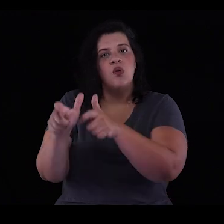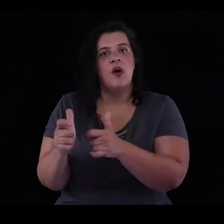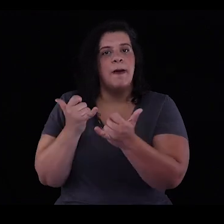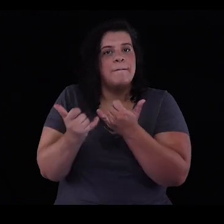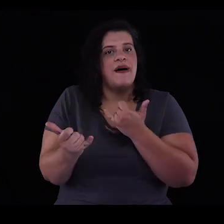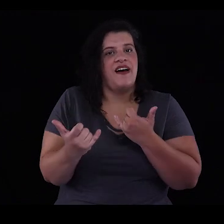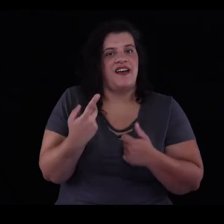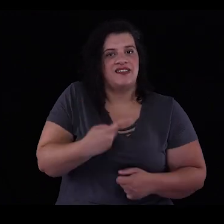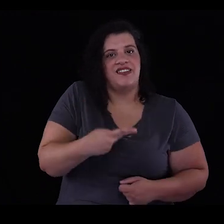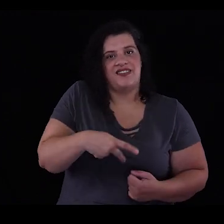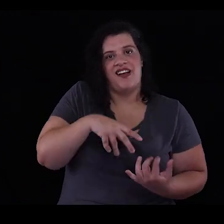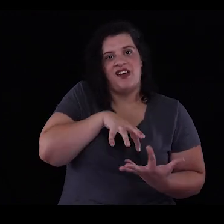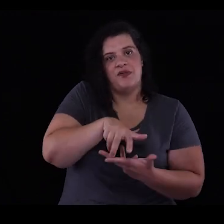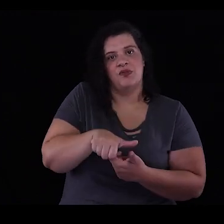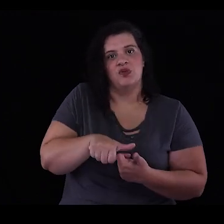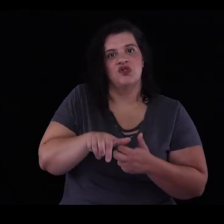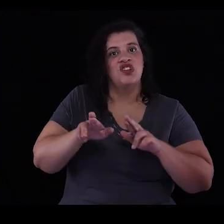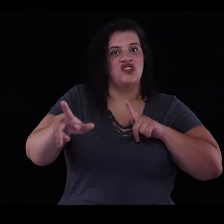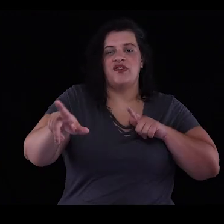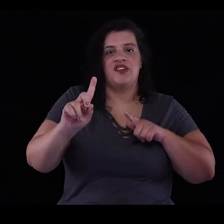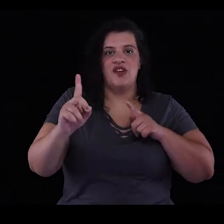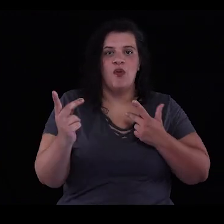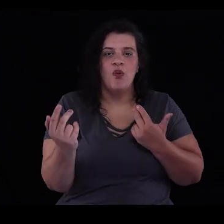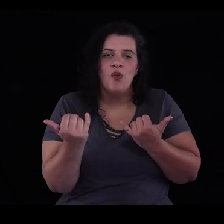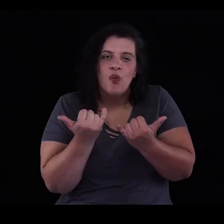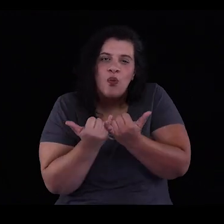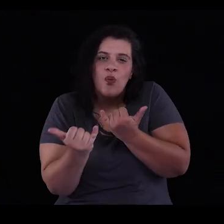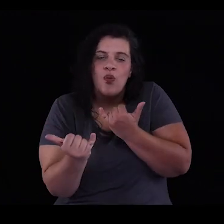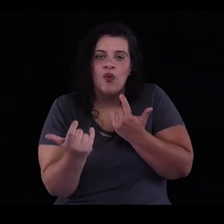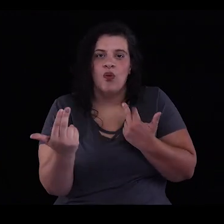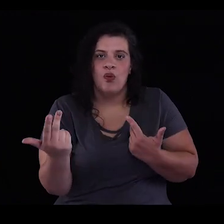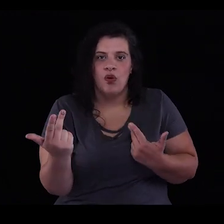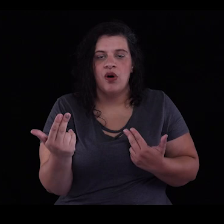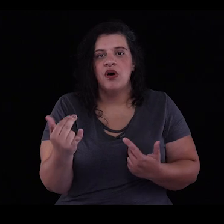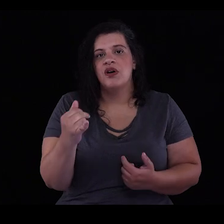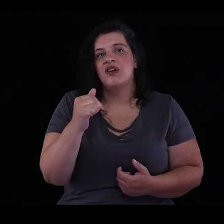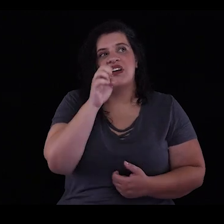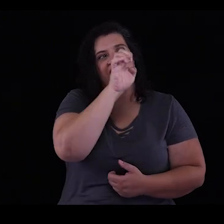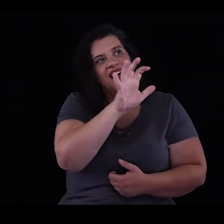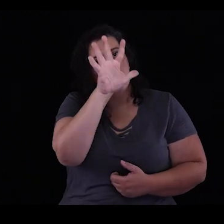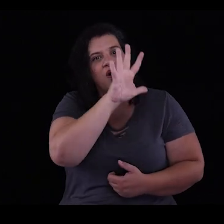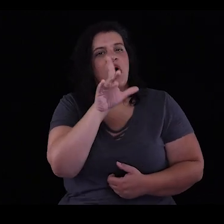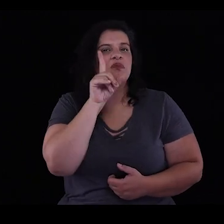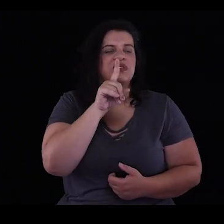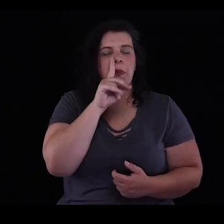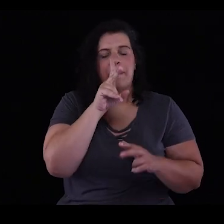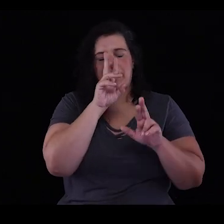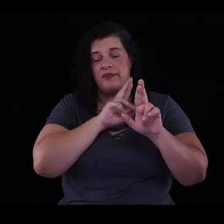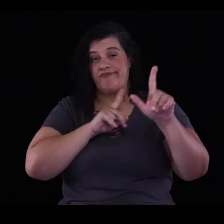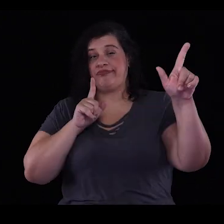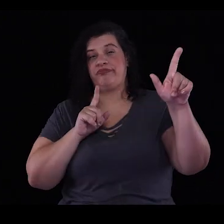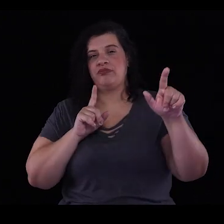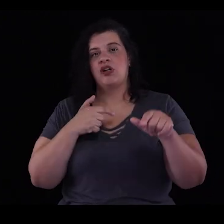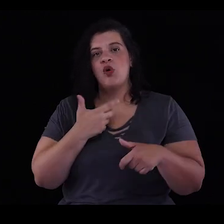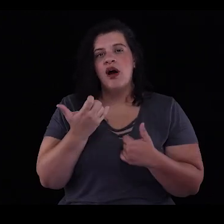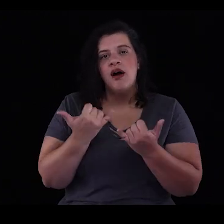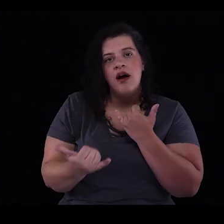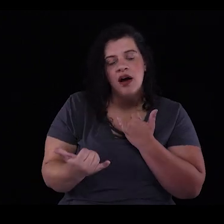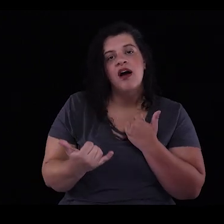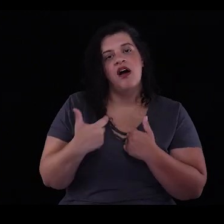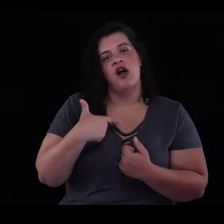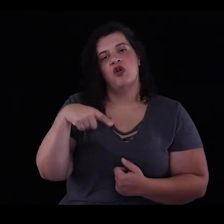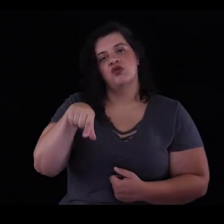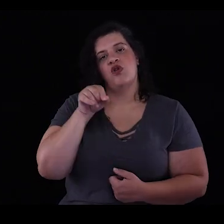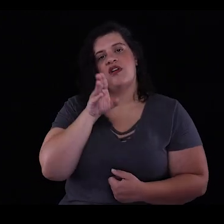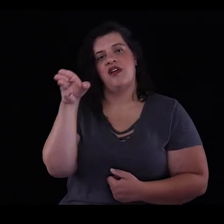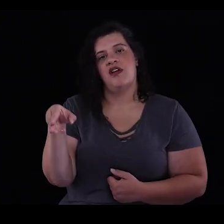justamente mais próximo do meu do que distante, como era estudar na Europa ou nos Estados Unidos, né? Então, foi